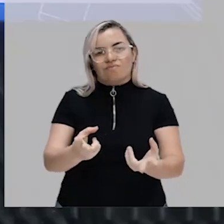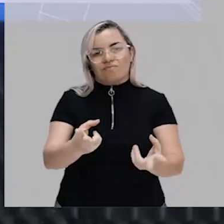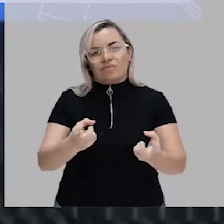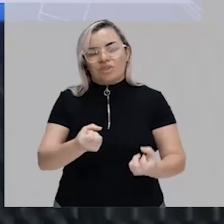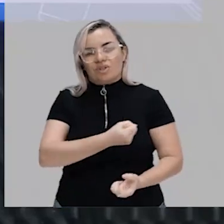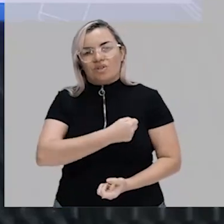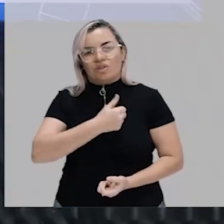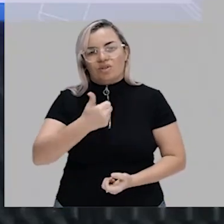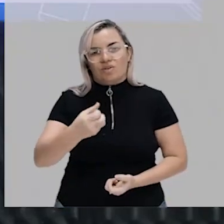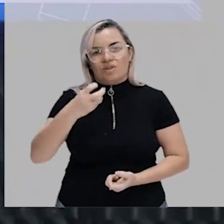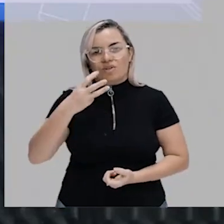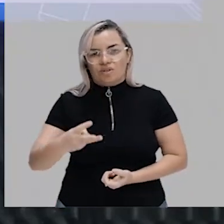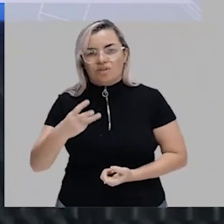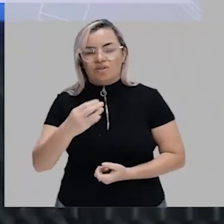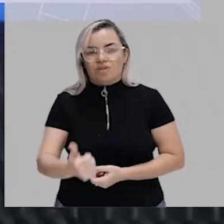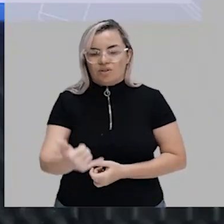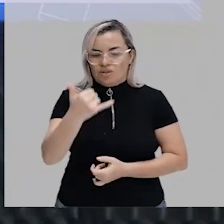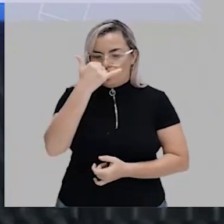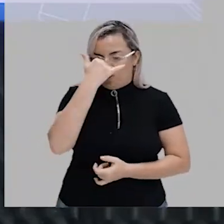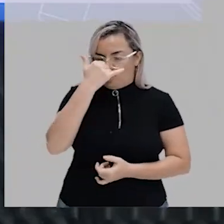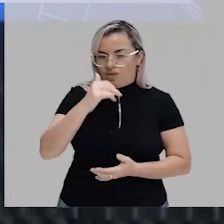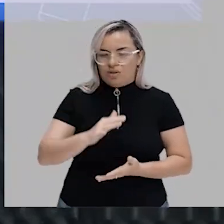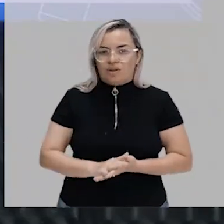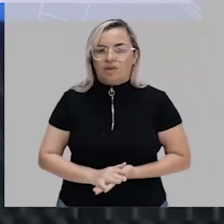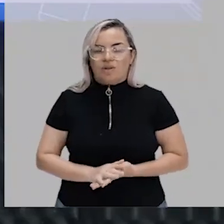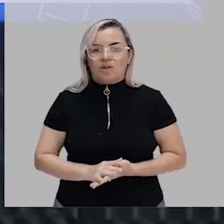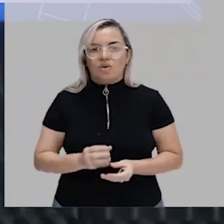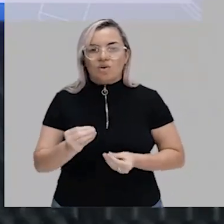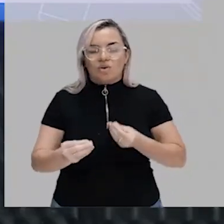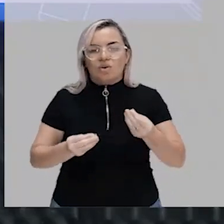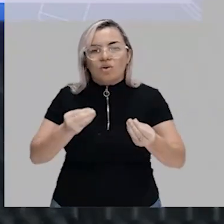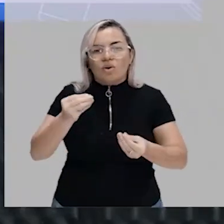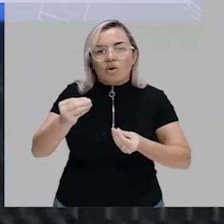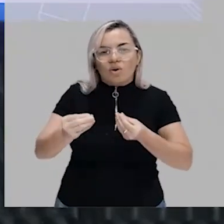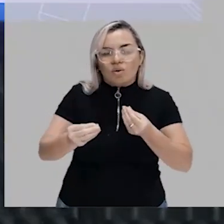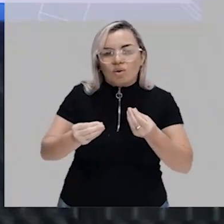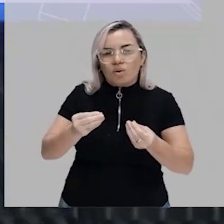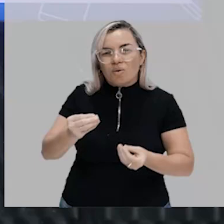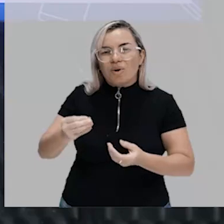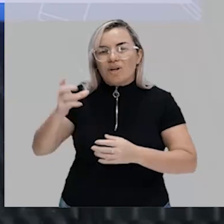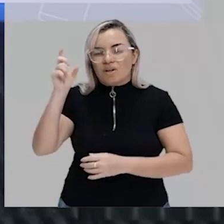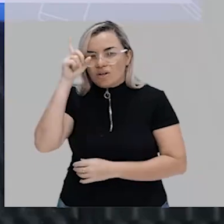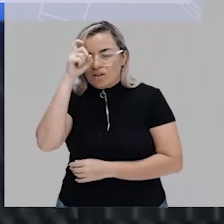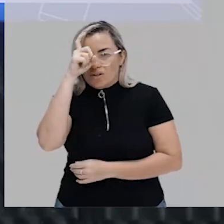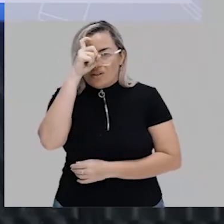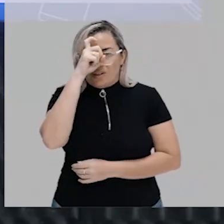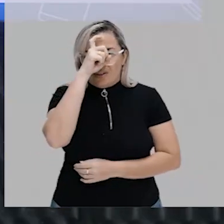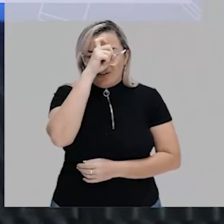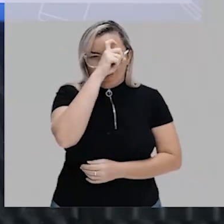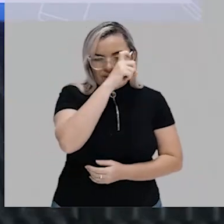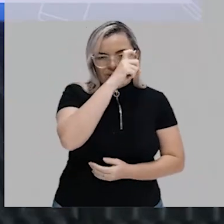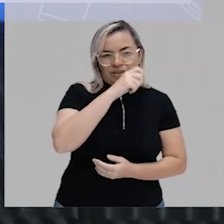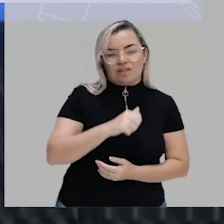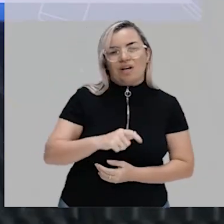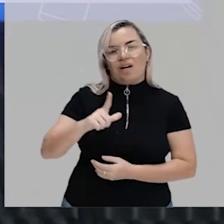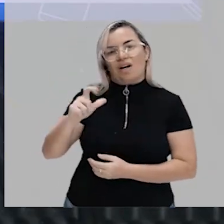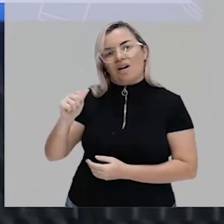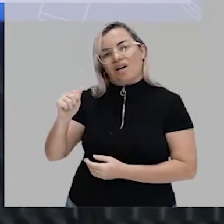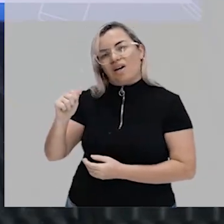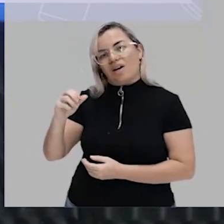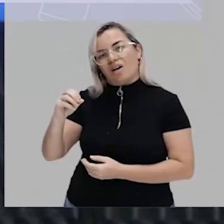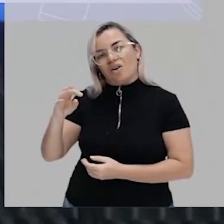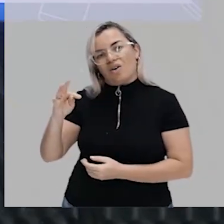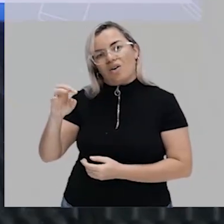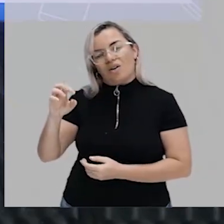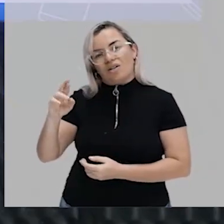número como um número de má sorte. Ok? E aí você vê como é muito difícil o pessoal que aposta na loteria, por exemplo, colocar o